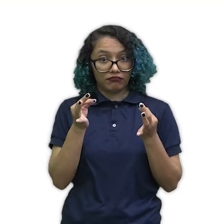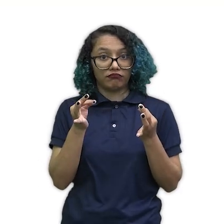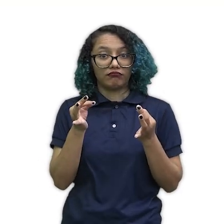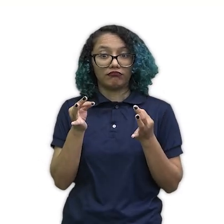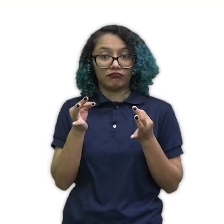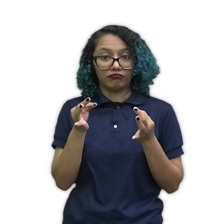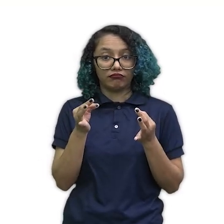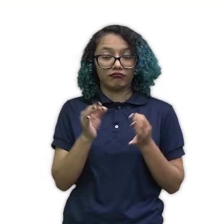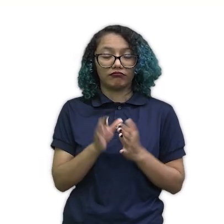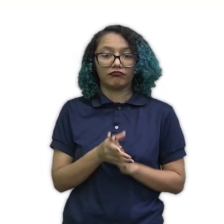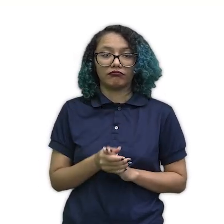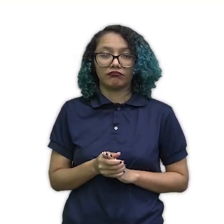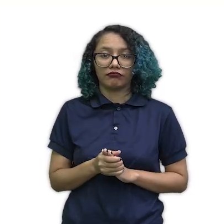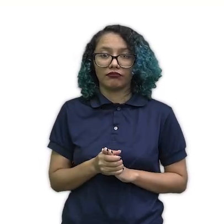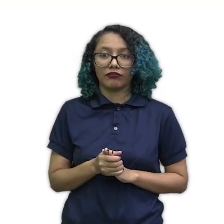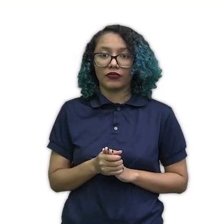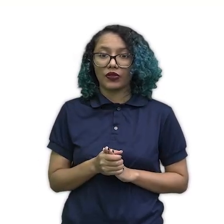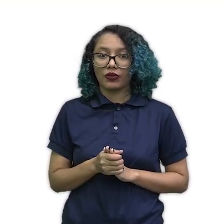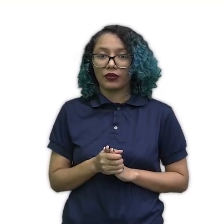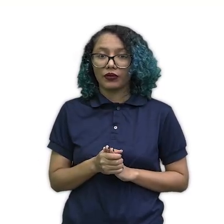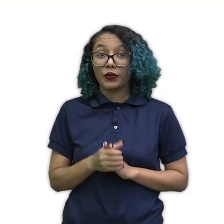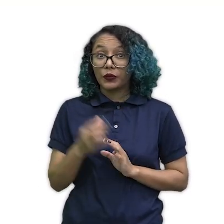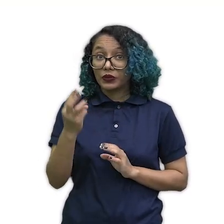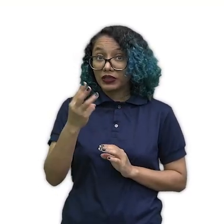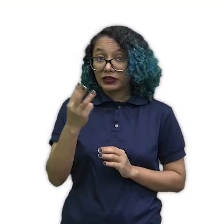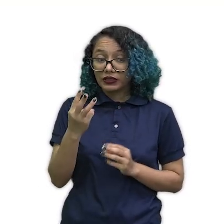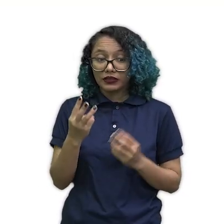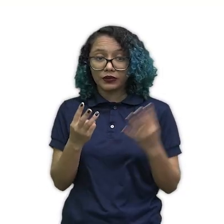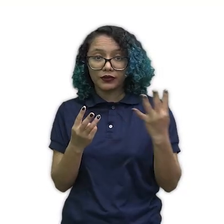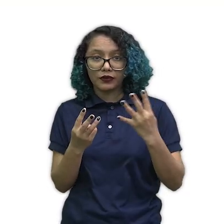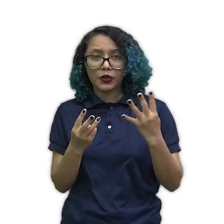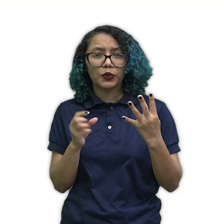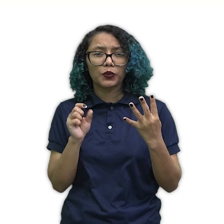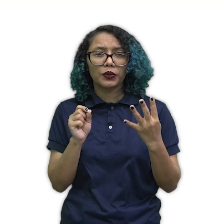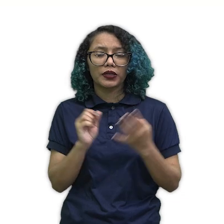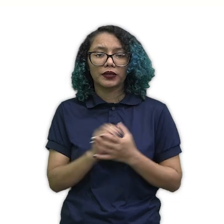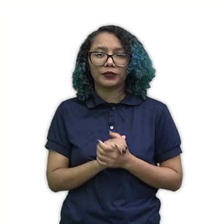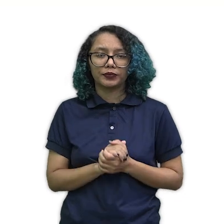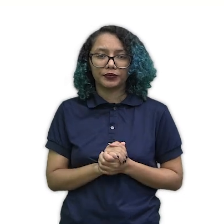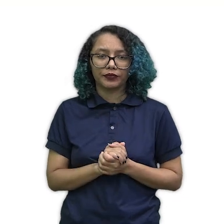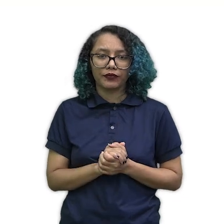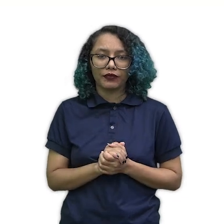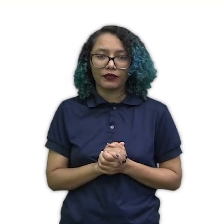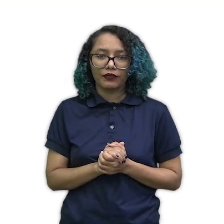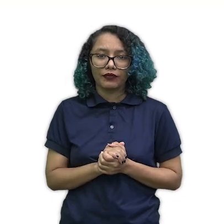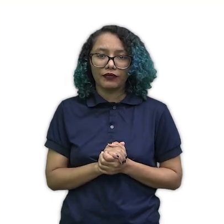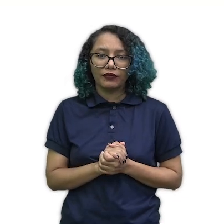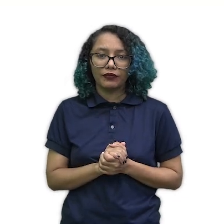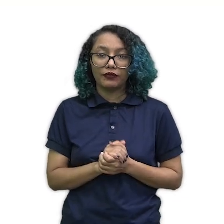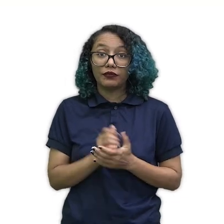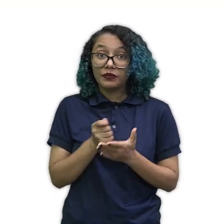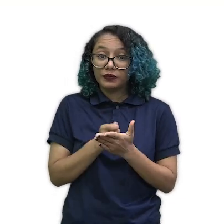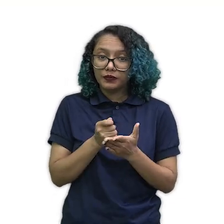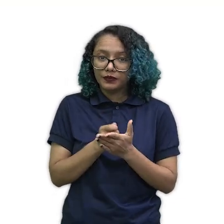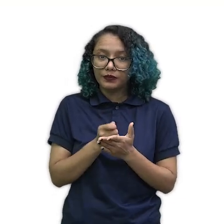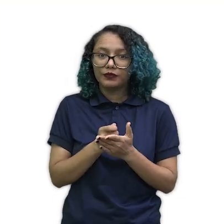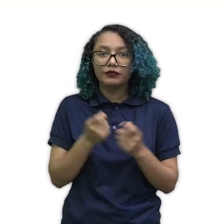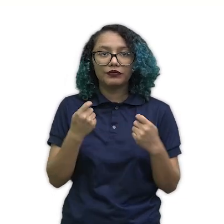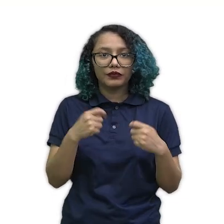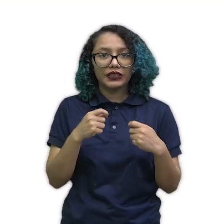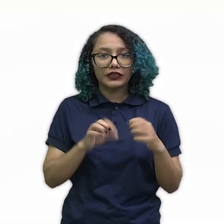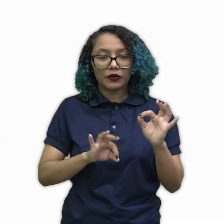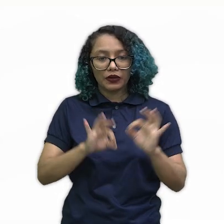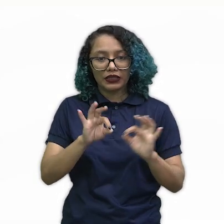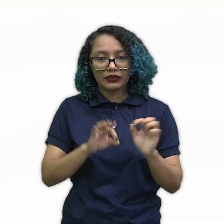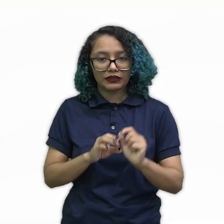pessoal. Não se esqueçam que esses terceiro elemento e quarto elemento, obrigatoriamente, eles têm que estar em